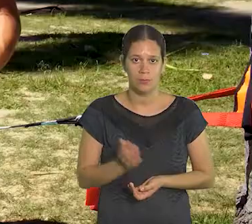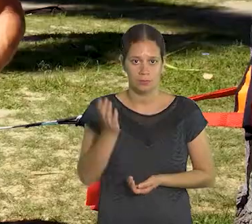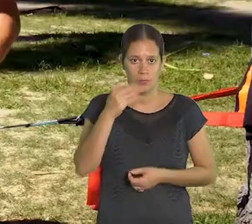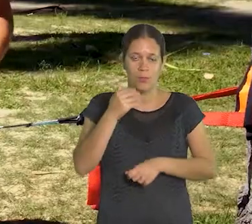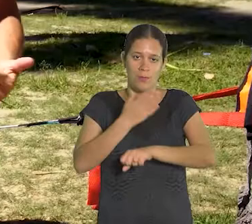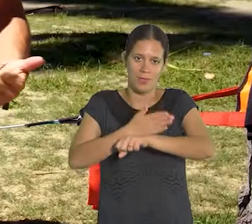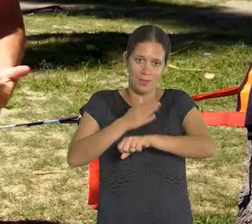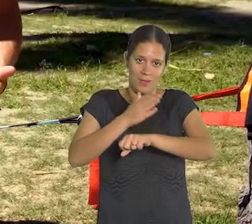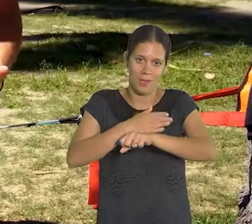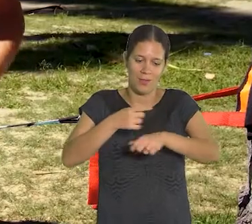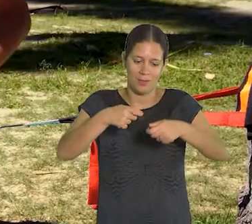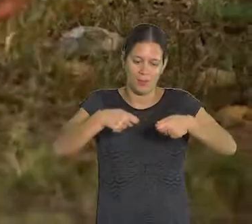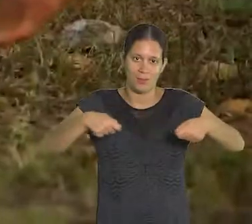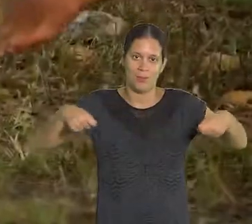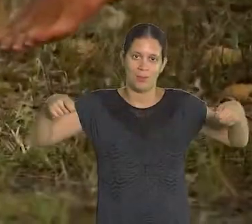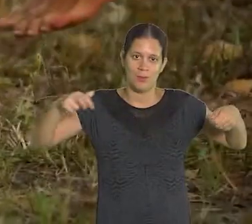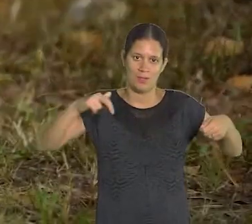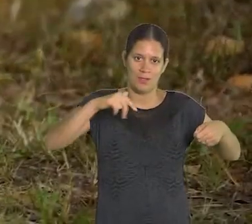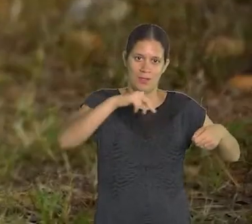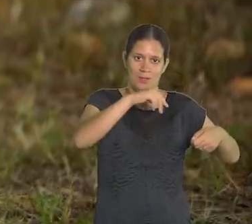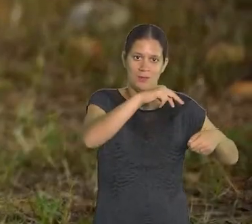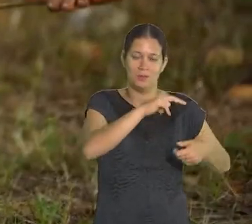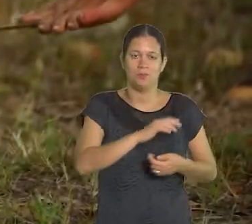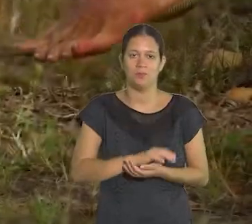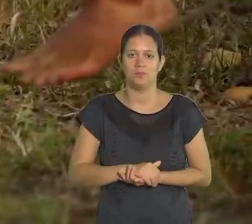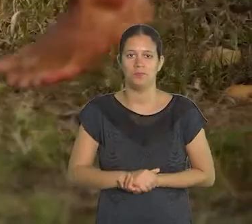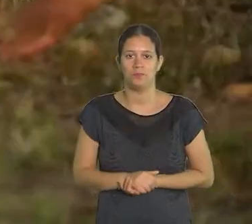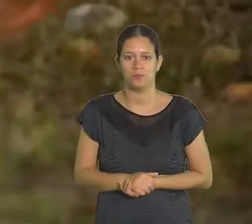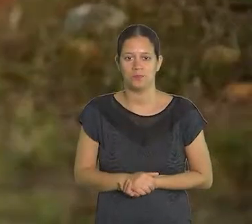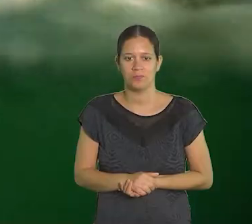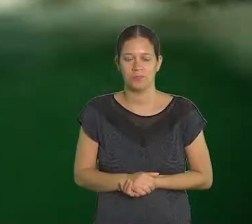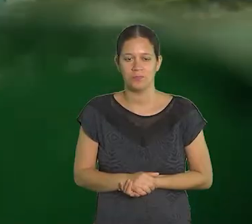E aí, bora praticar o slackline?